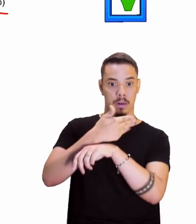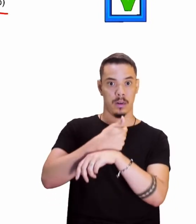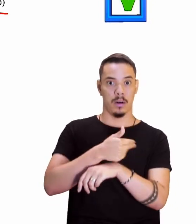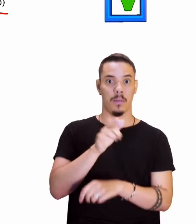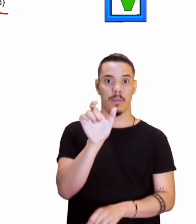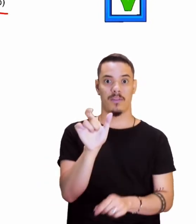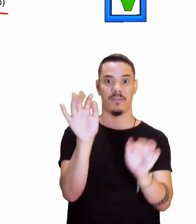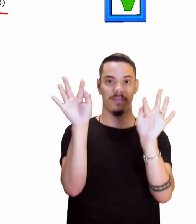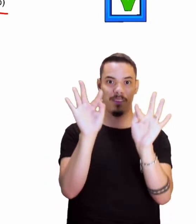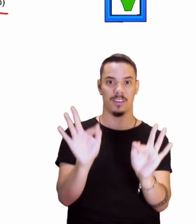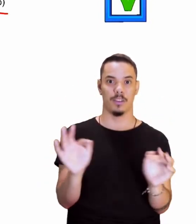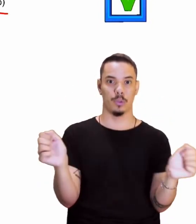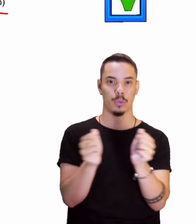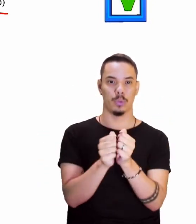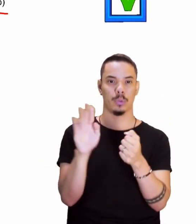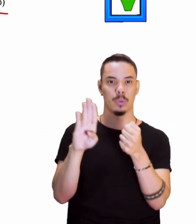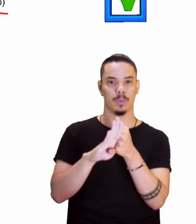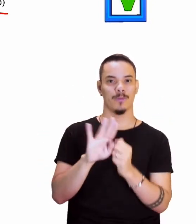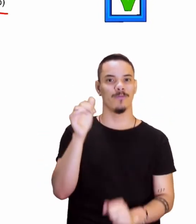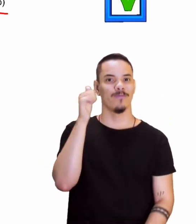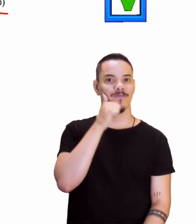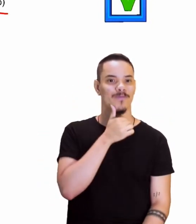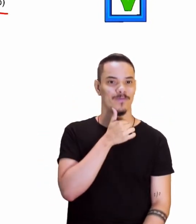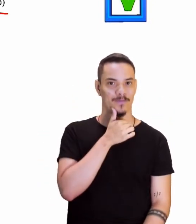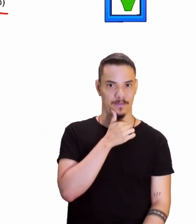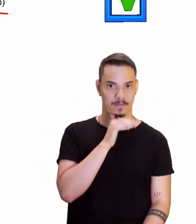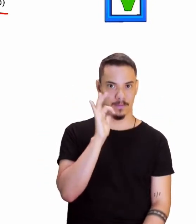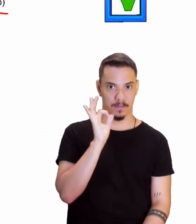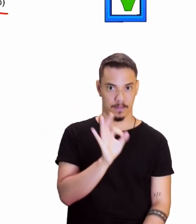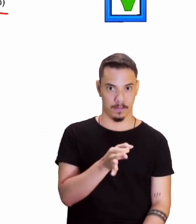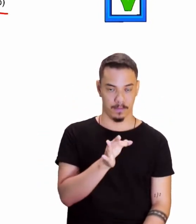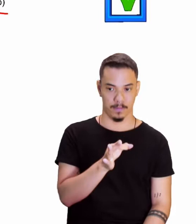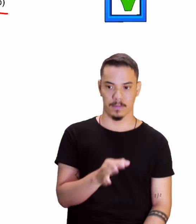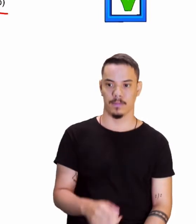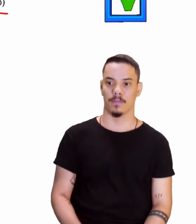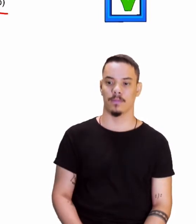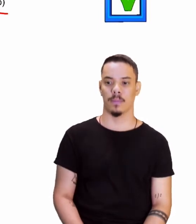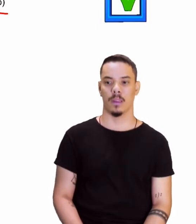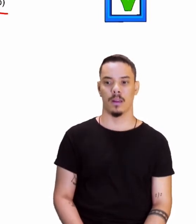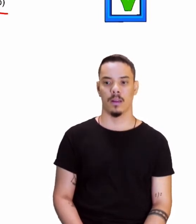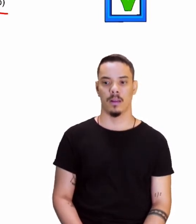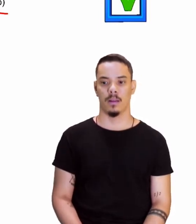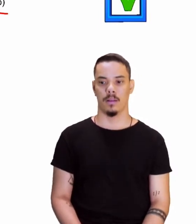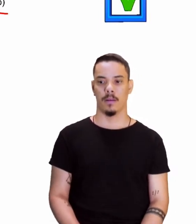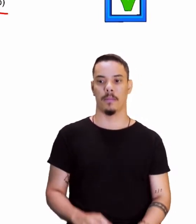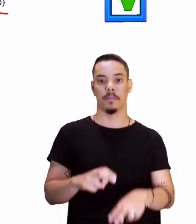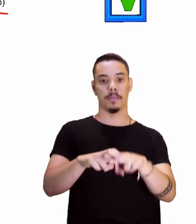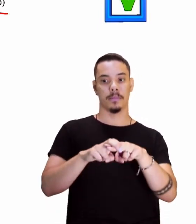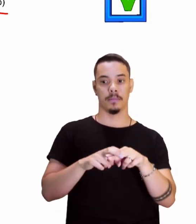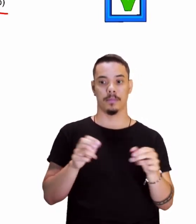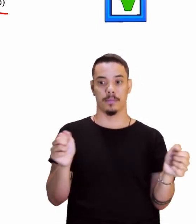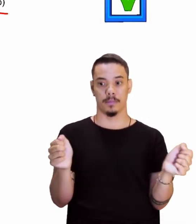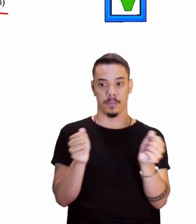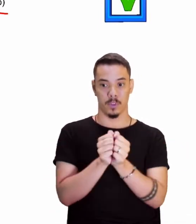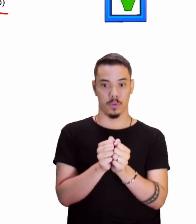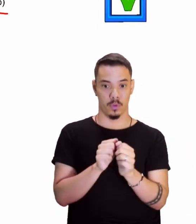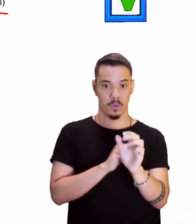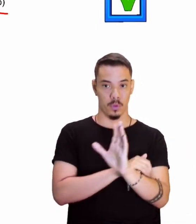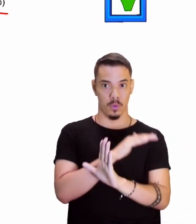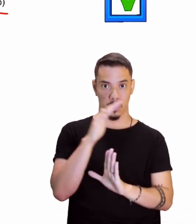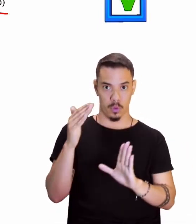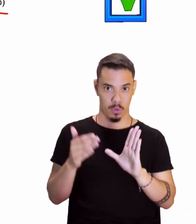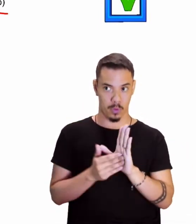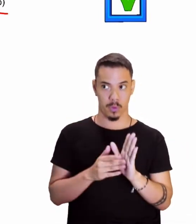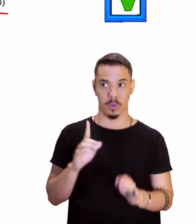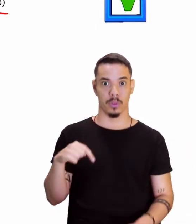felicidade, que é um substantivo feminino. Tá certo? Então, juntando a preposição mais o a artigo, o que que nós